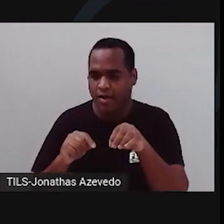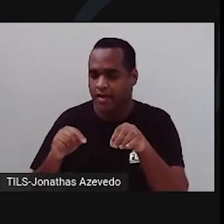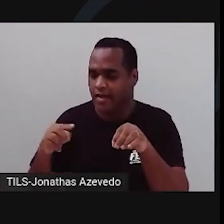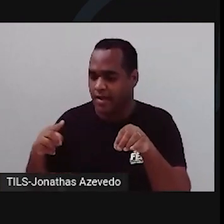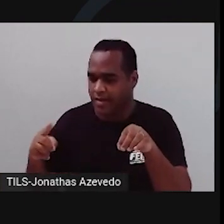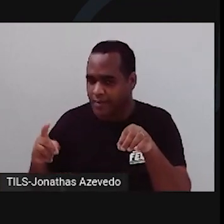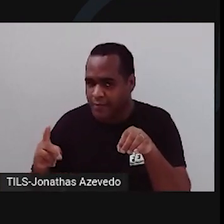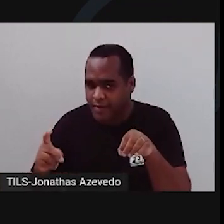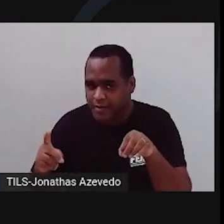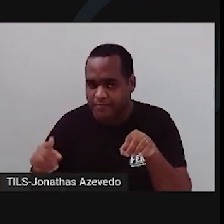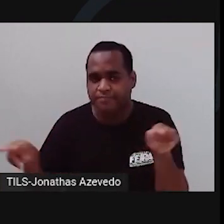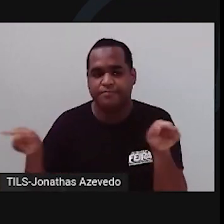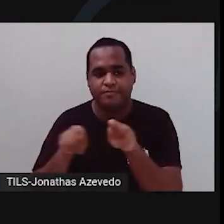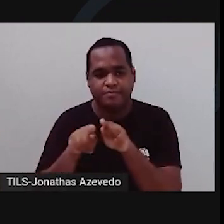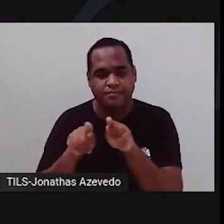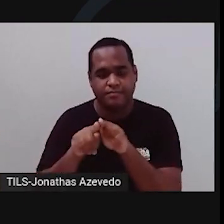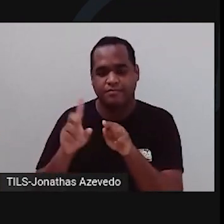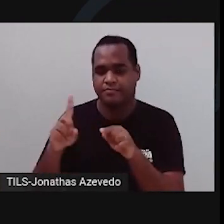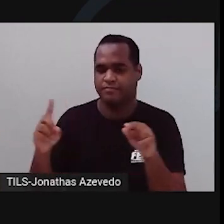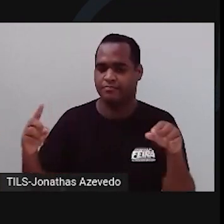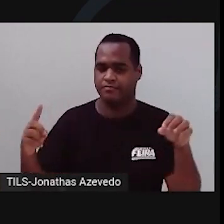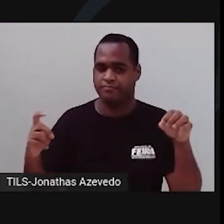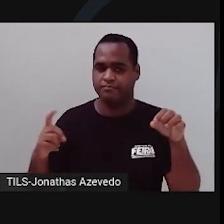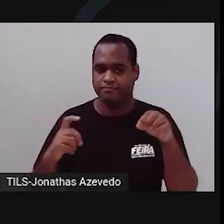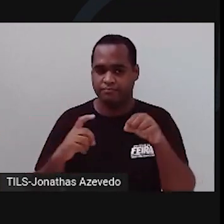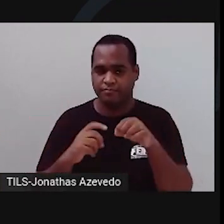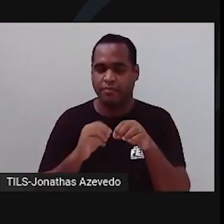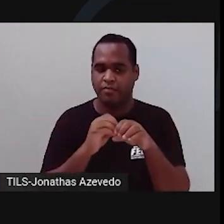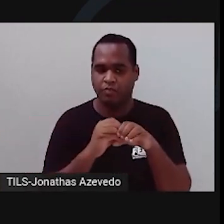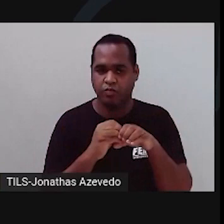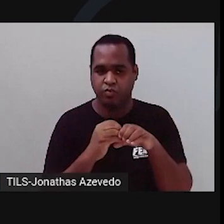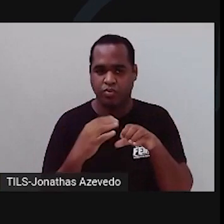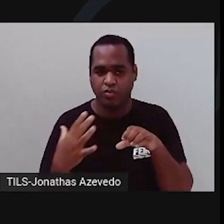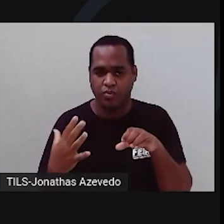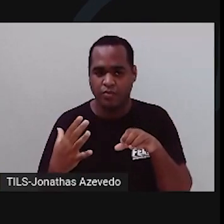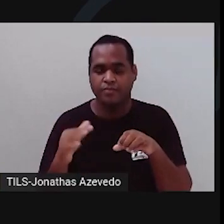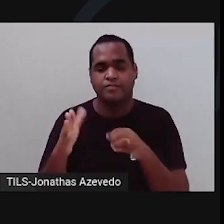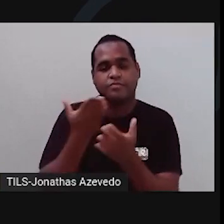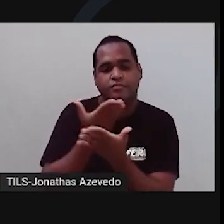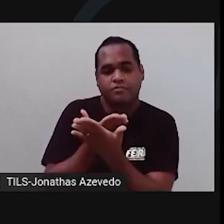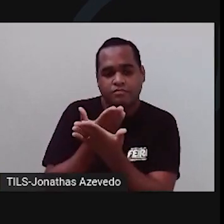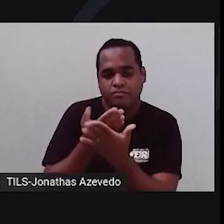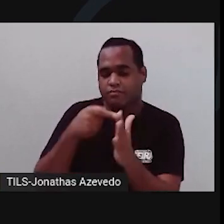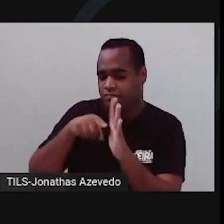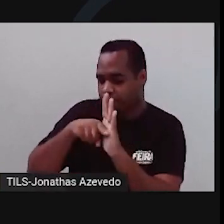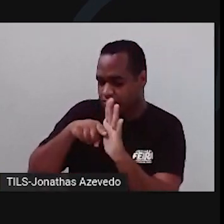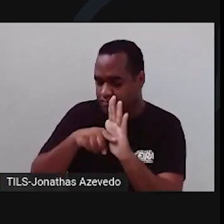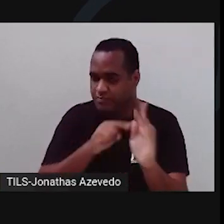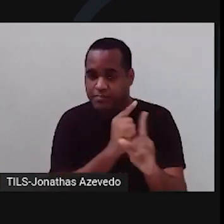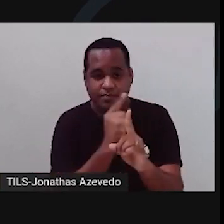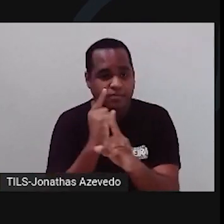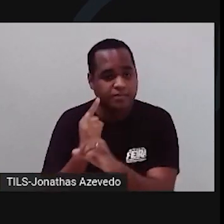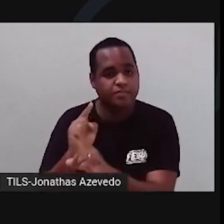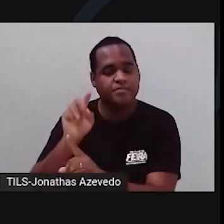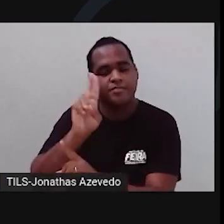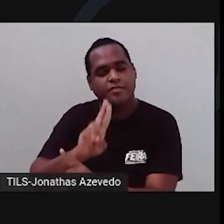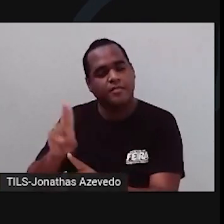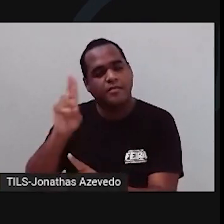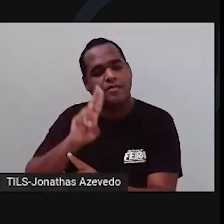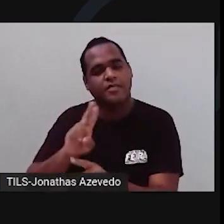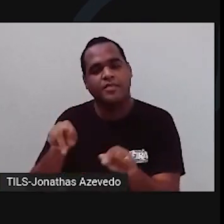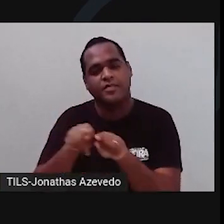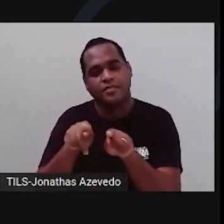a formação dos futuros embriões. O caso é estudado e tudo que será usado, assim